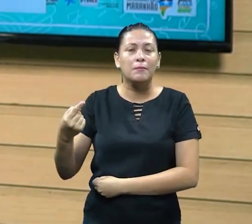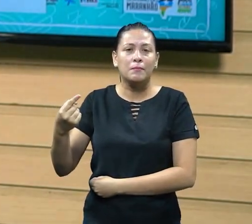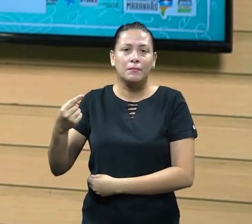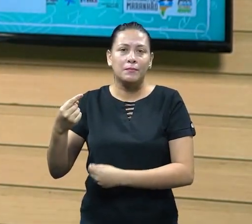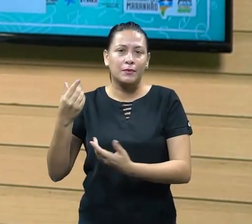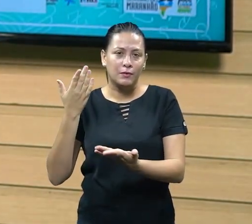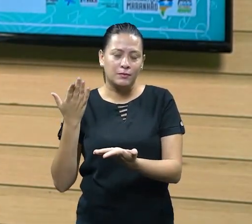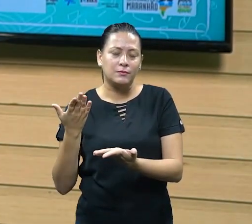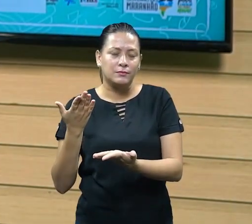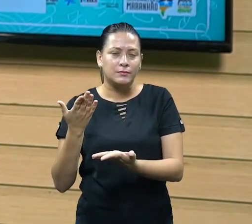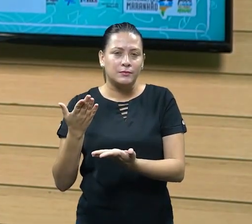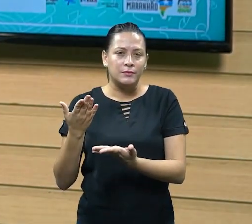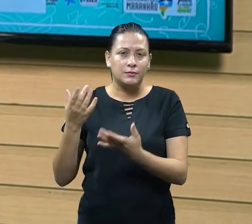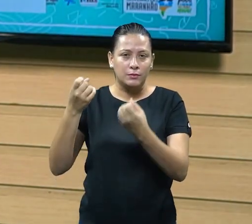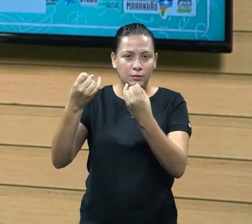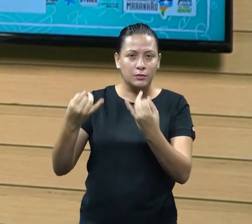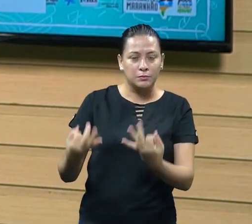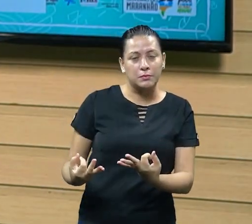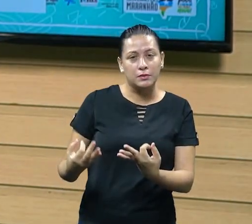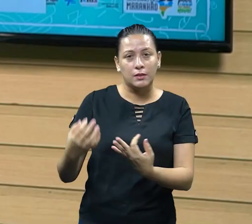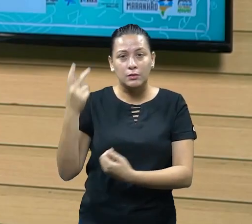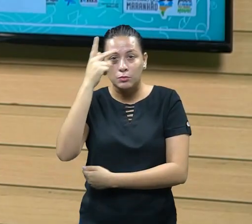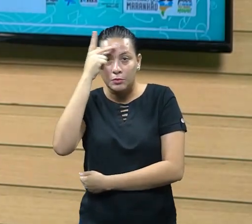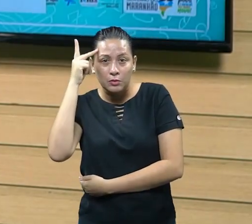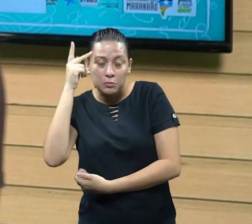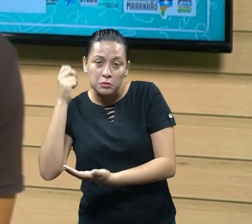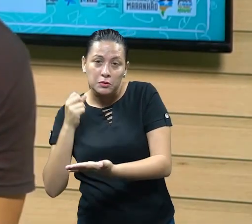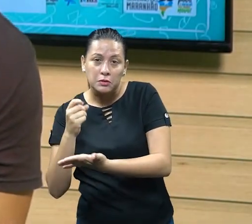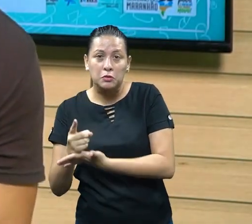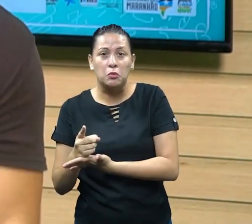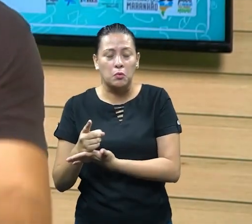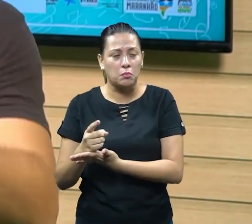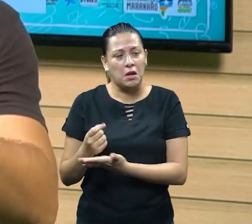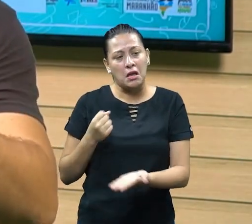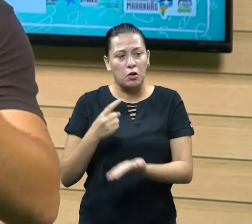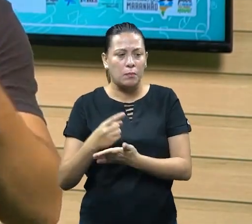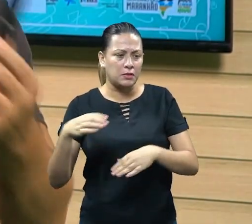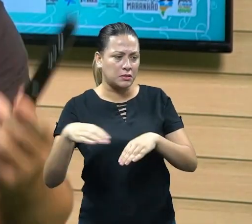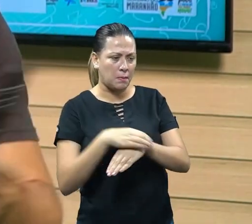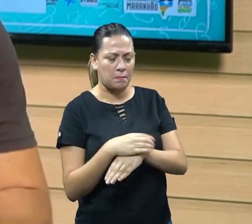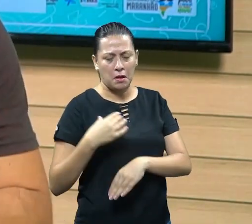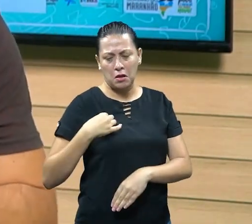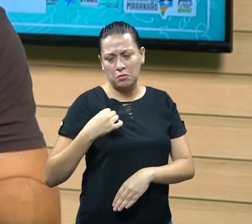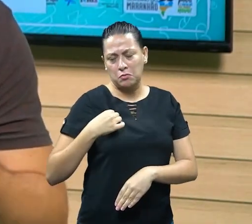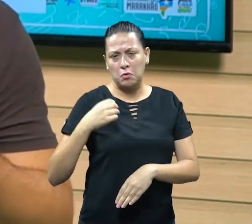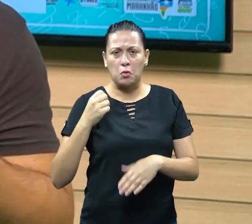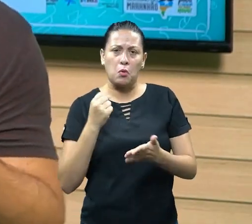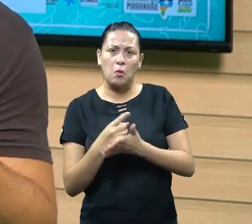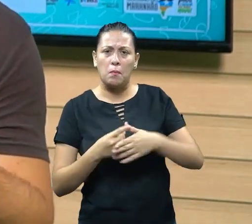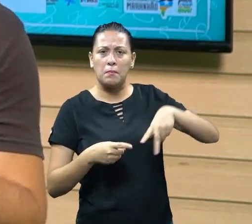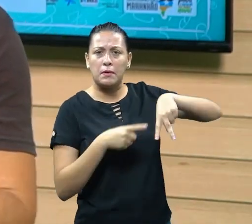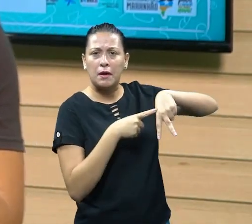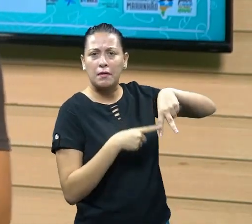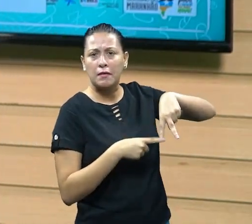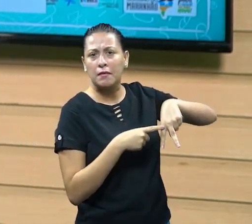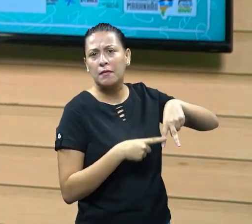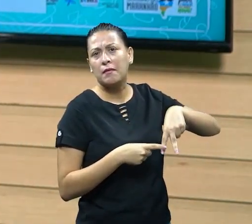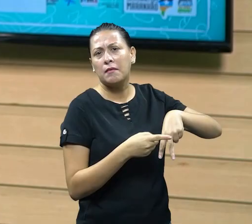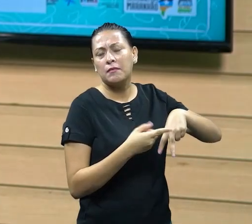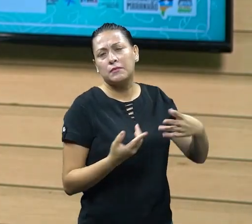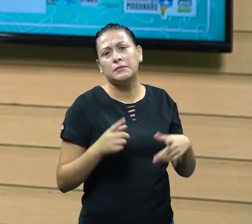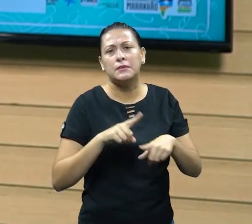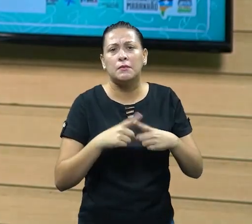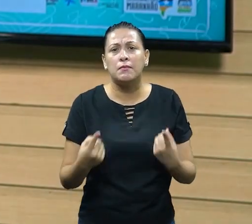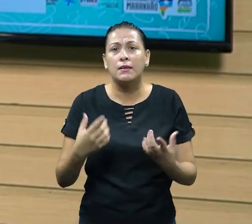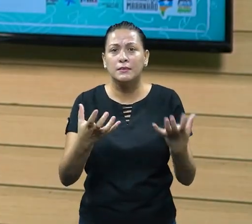mais exigentes. Eu não quero só comprar o tênis, não quero só comprar a calça, não quero só comprar o marcador. Eu quero receber algo além, eu quero